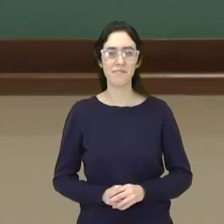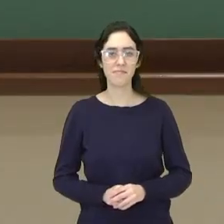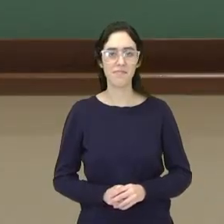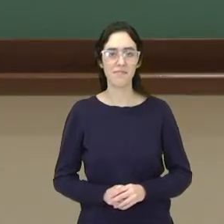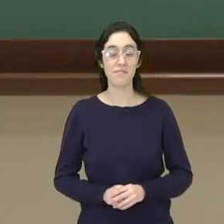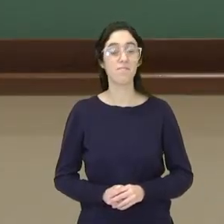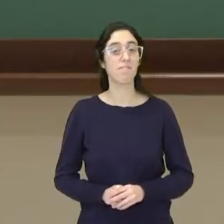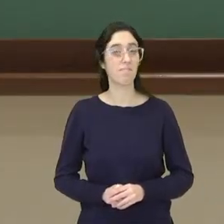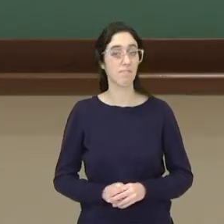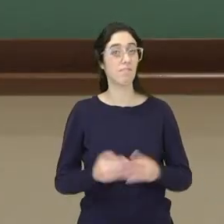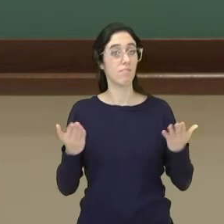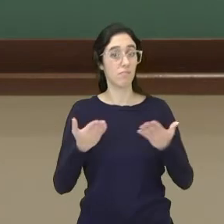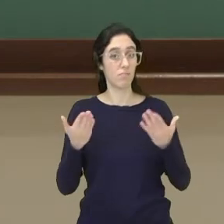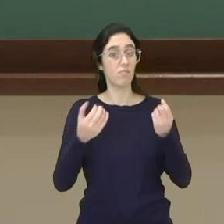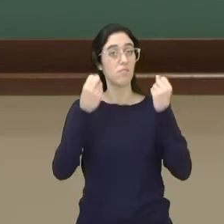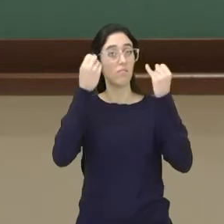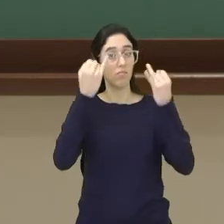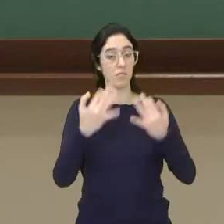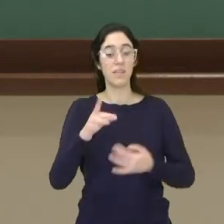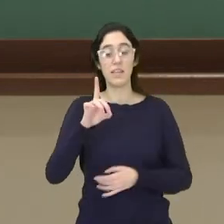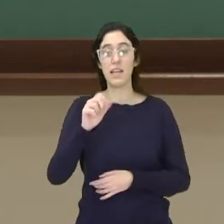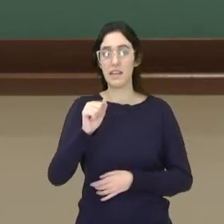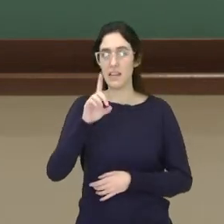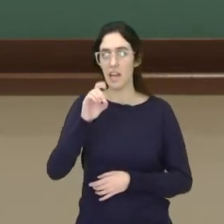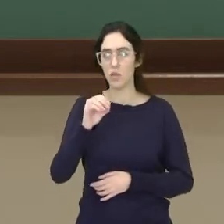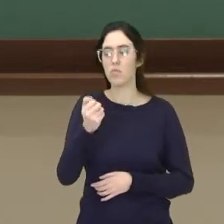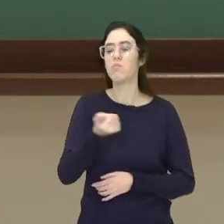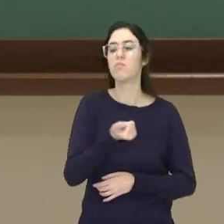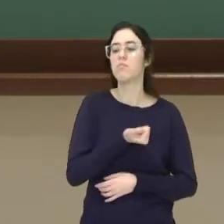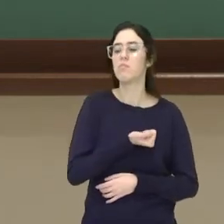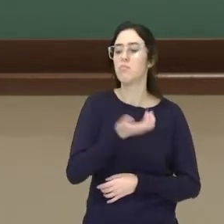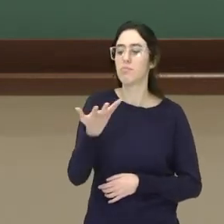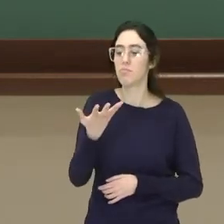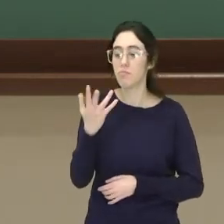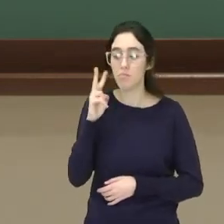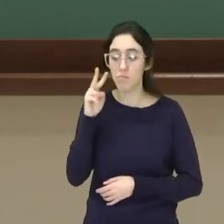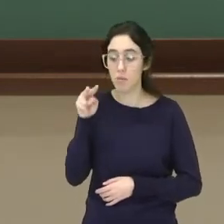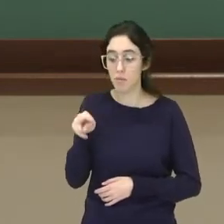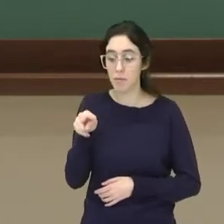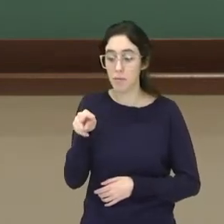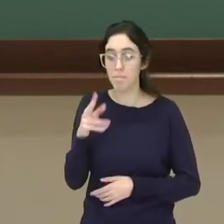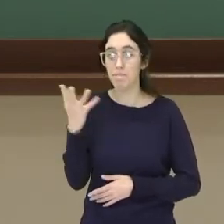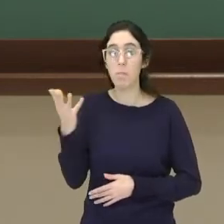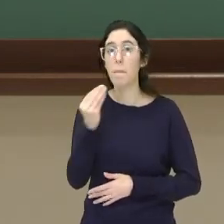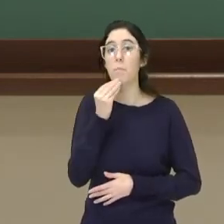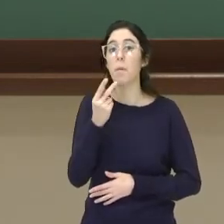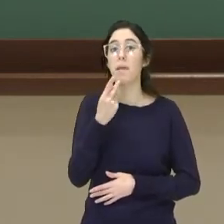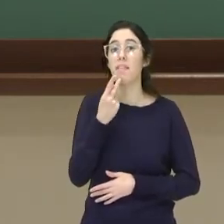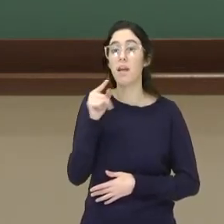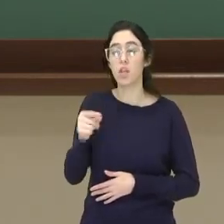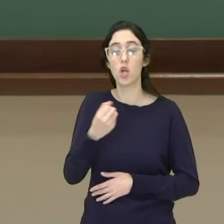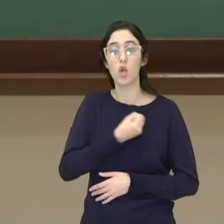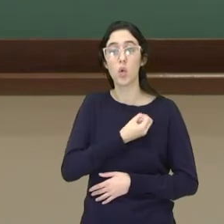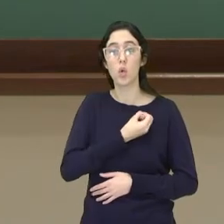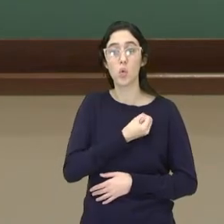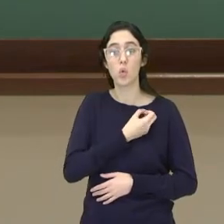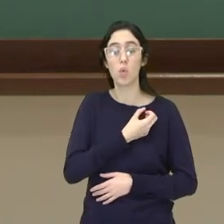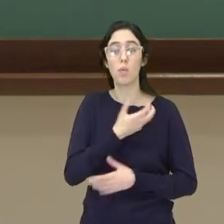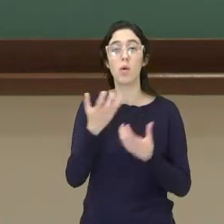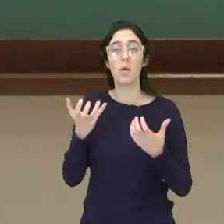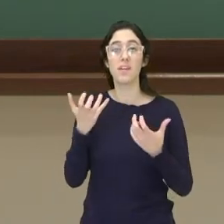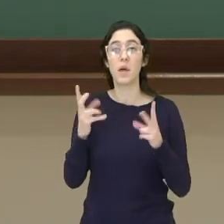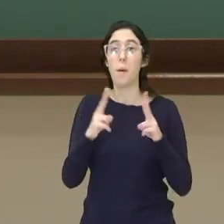Então nós vamos jogar um dado para cima, vamos olhar para o resultado desse dado e eu quero saber qual é a probabilidade do resultado do